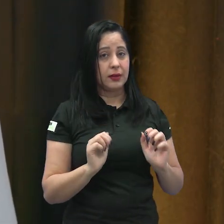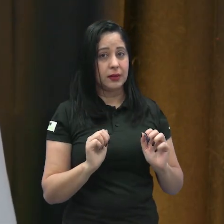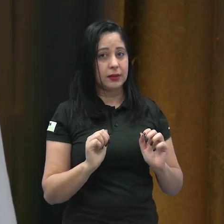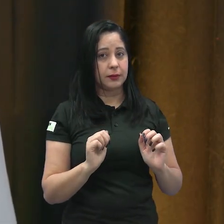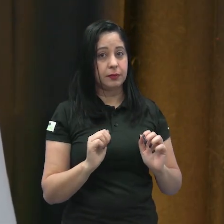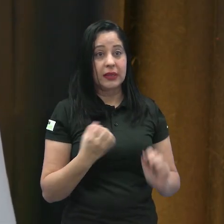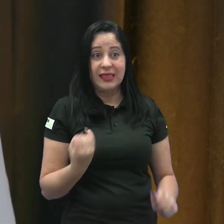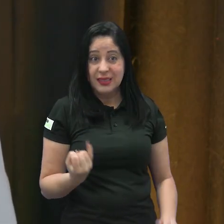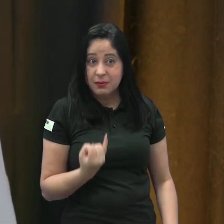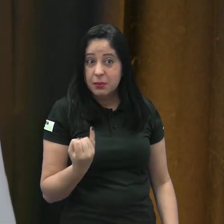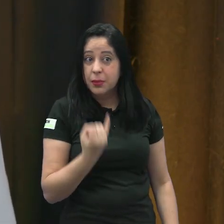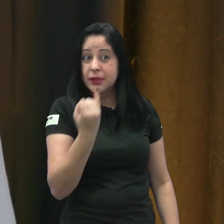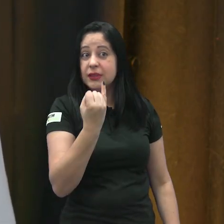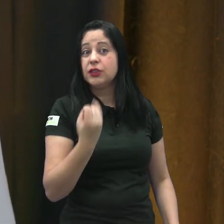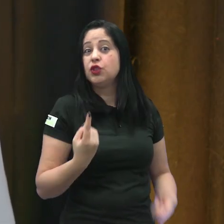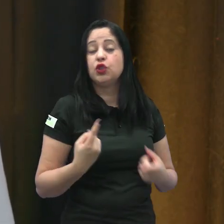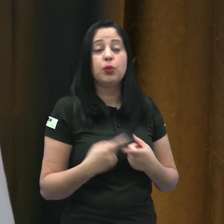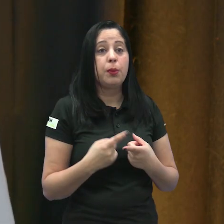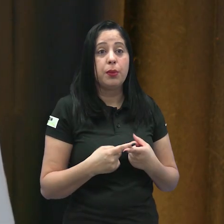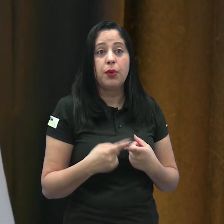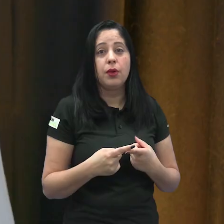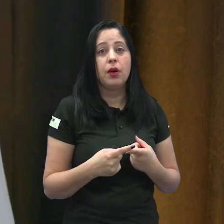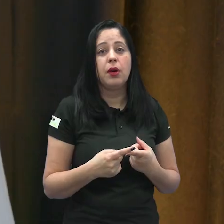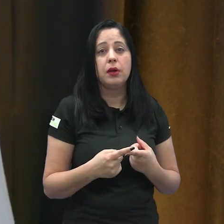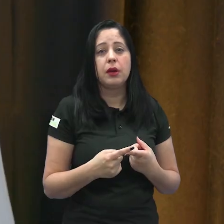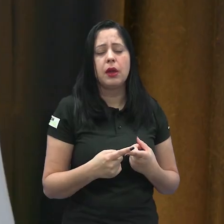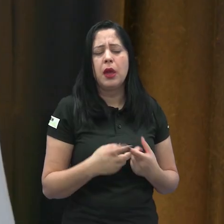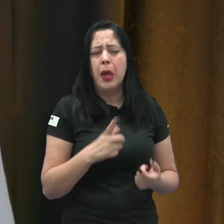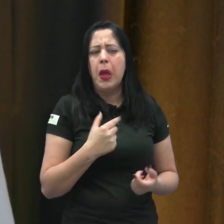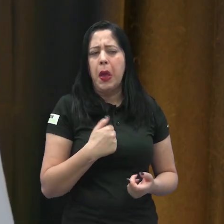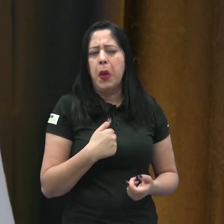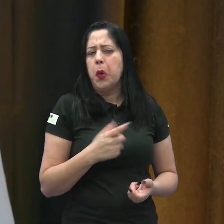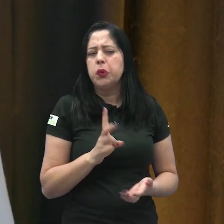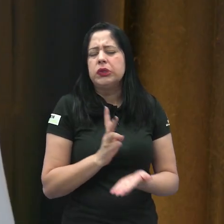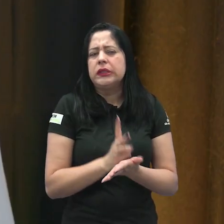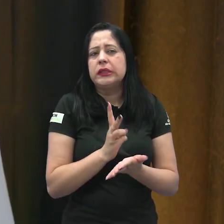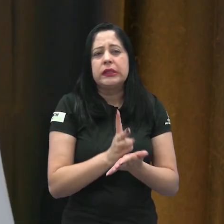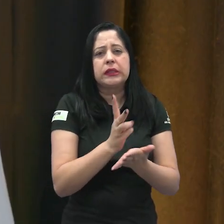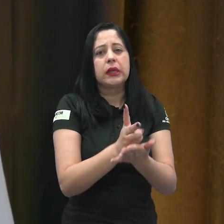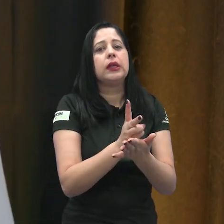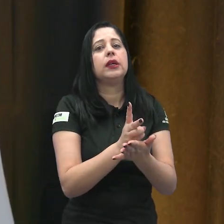são situações que para mim é importante porque eu sempre tive